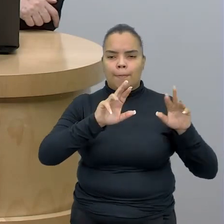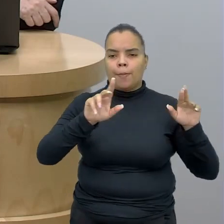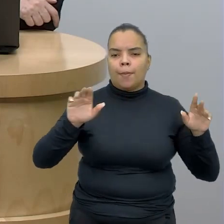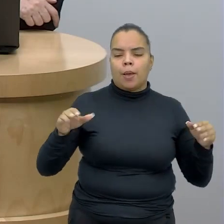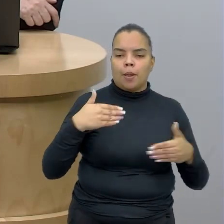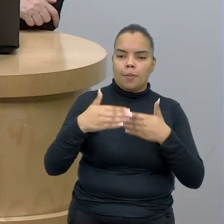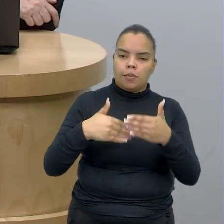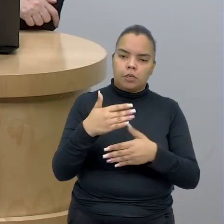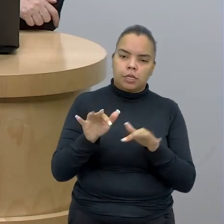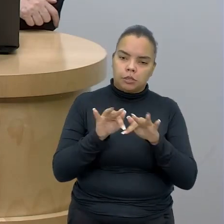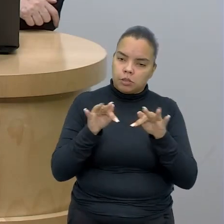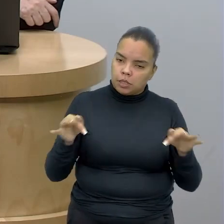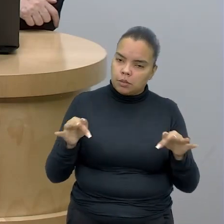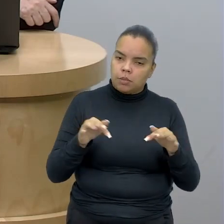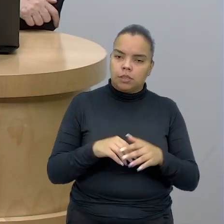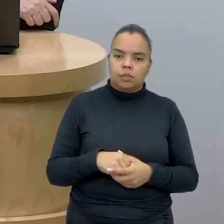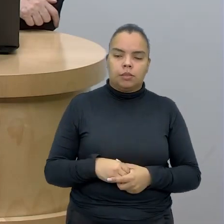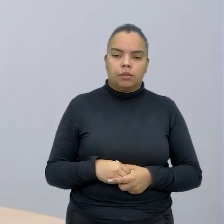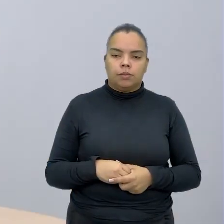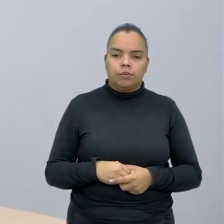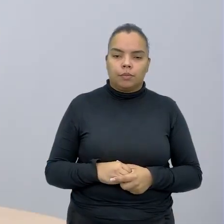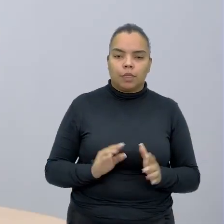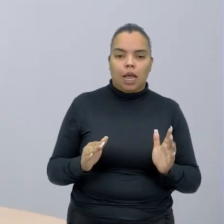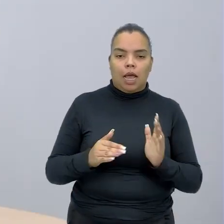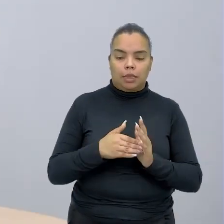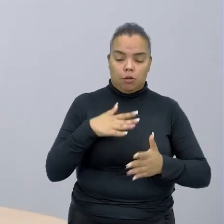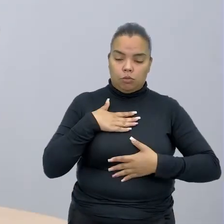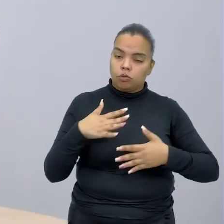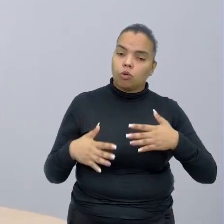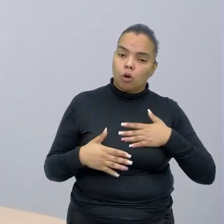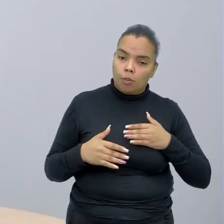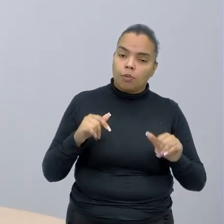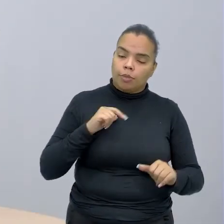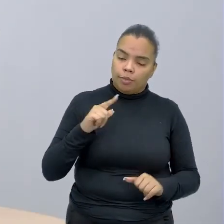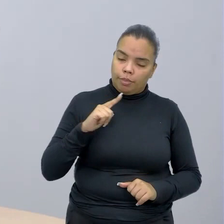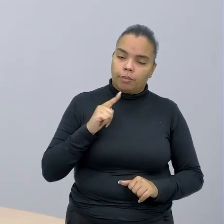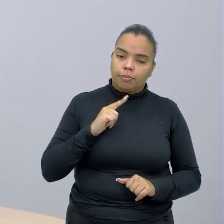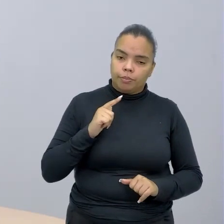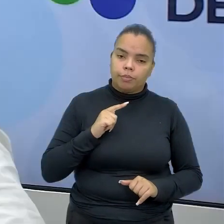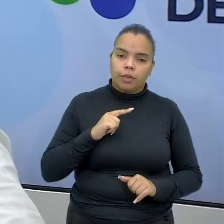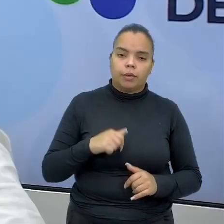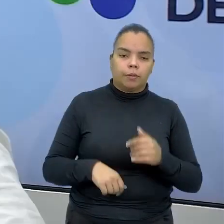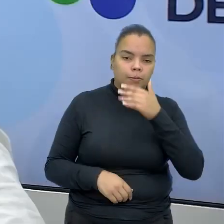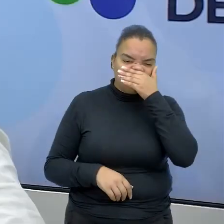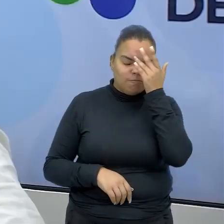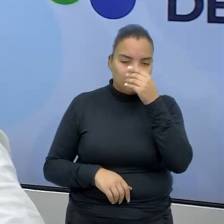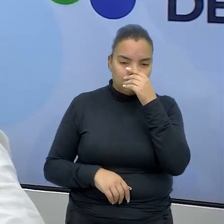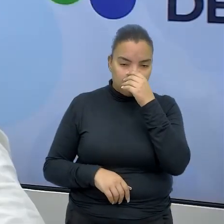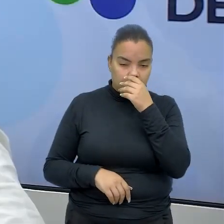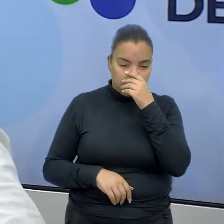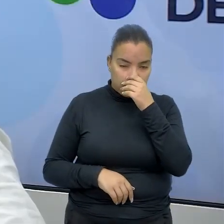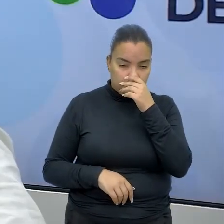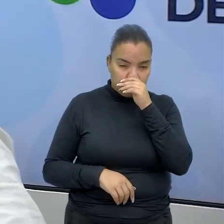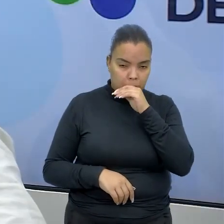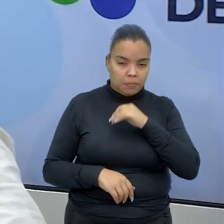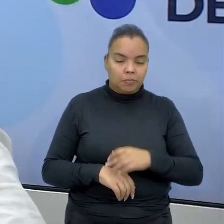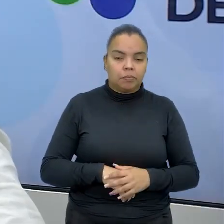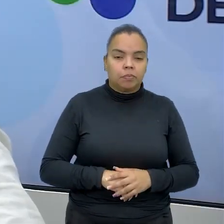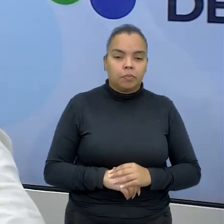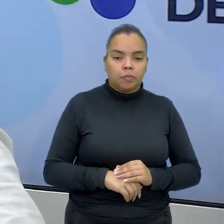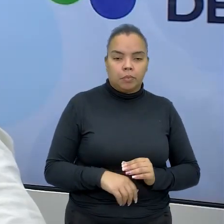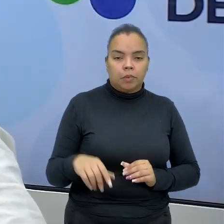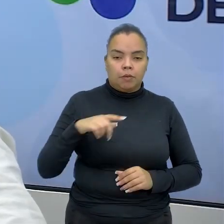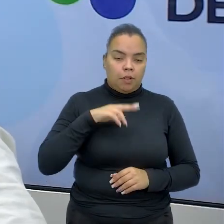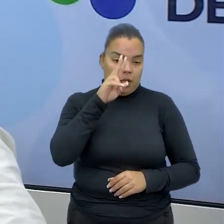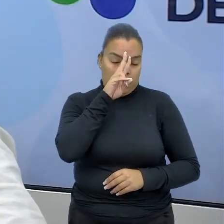simples da nossa vida cotidiana. Até no nosso corpo emite radiação, né? Verdade. Porque se a gente for lembrar,